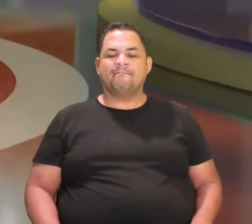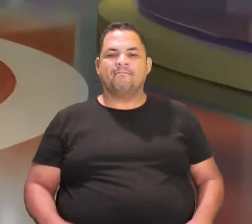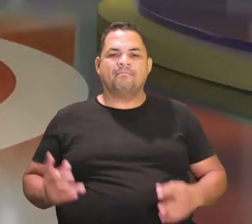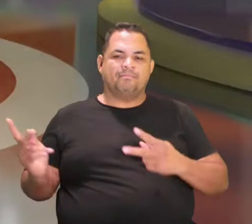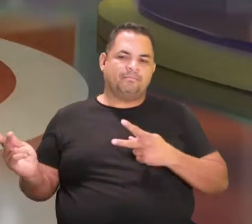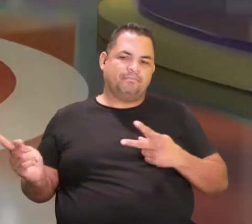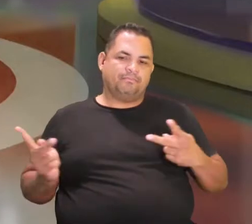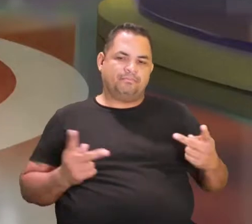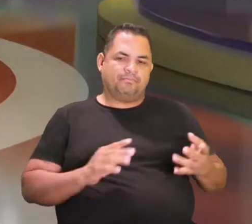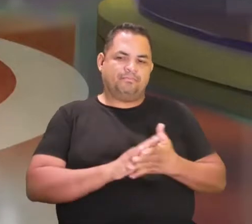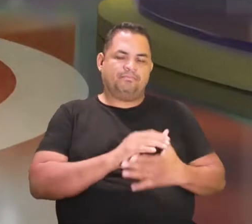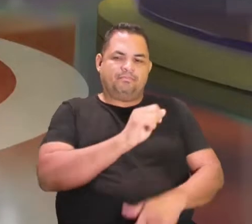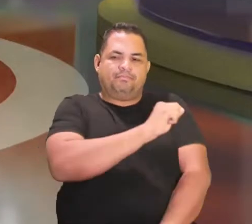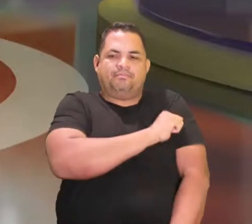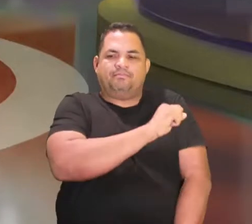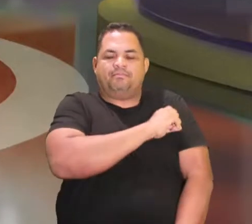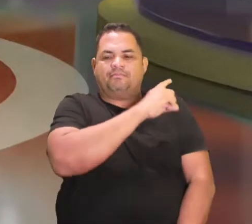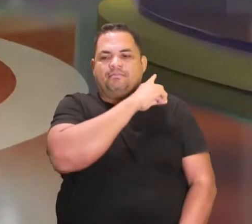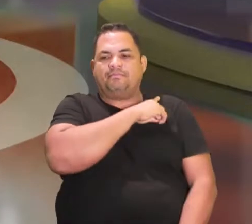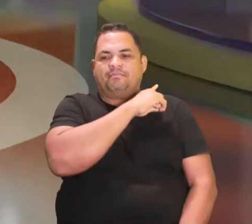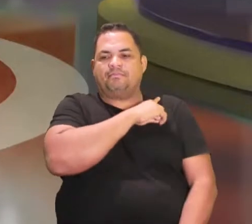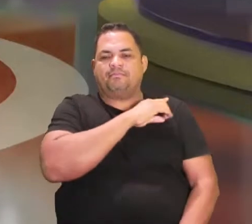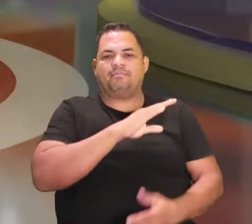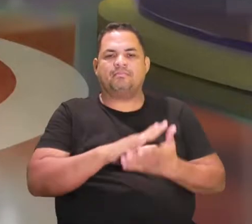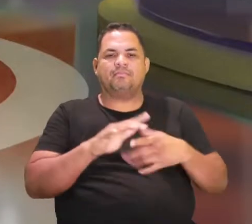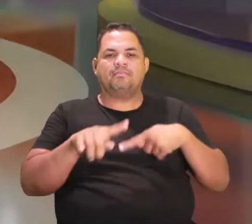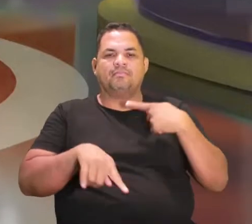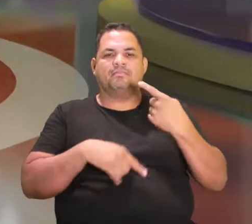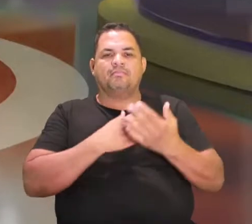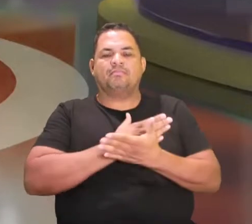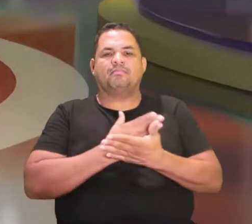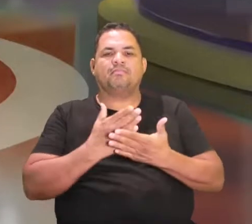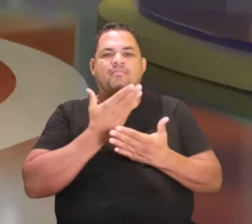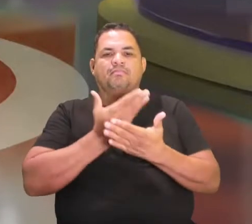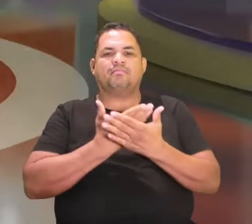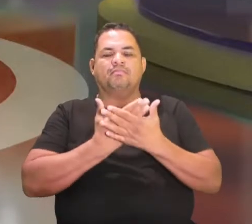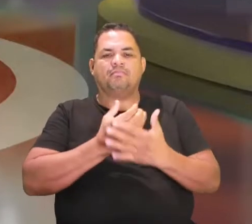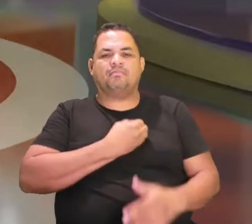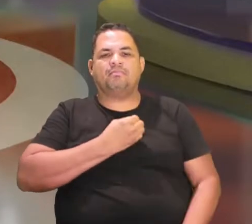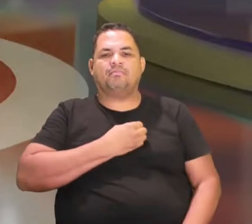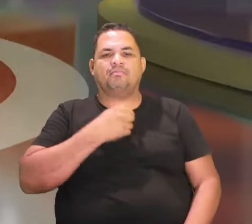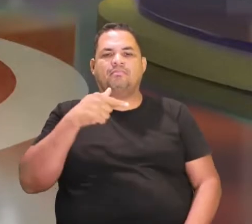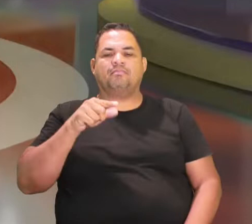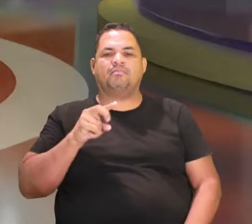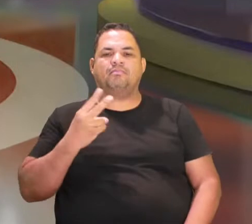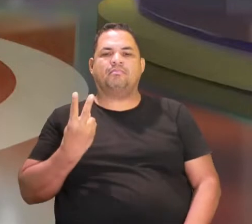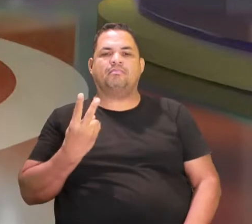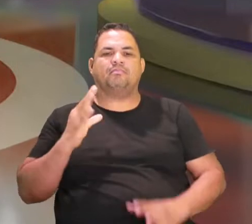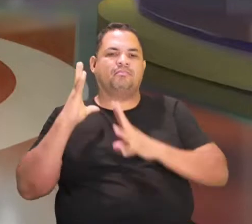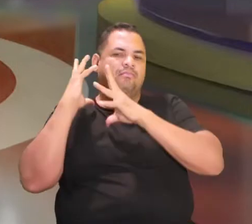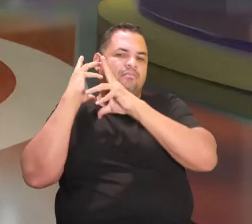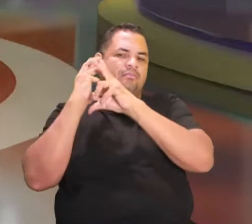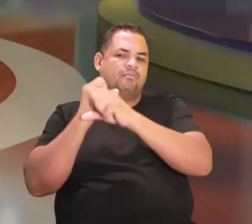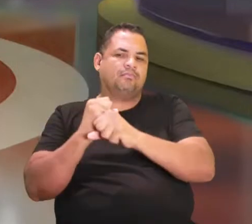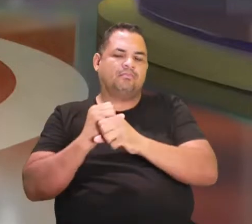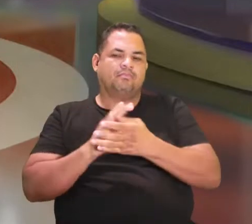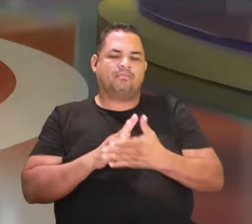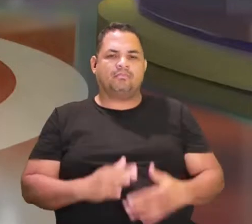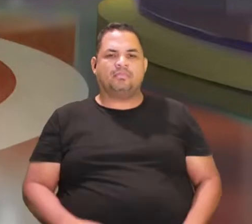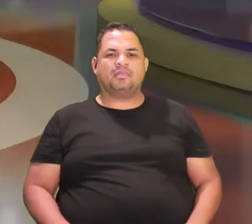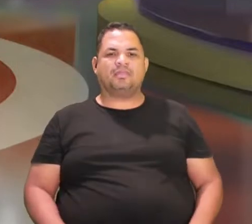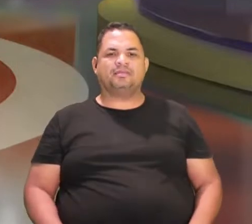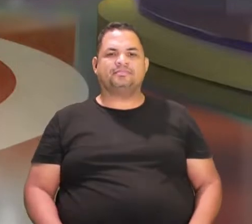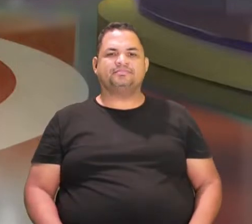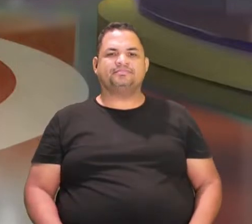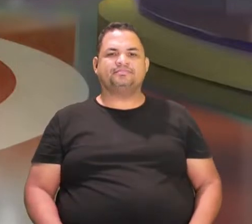alunos do primeiro ano daqui a pouco daremos início a nossa aula 7.2 de review and